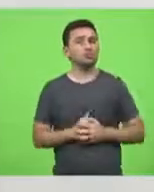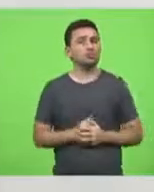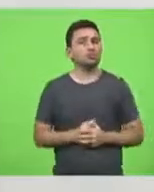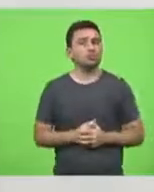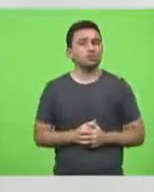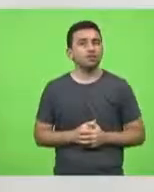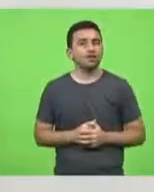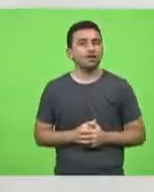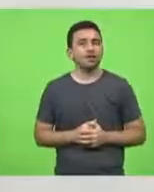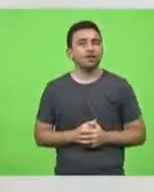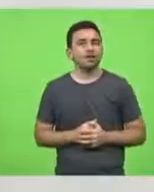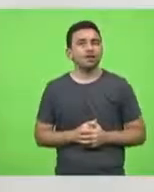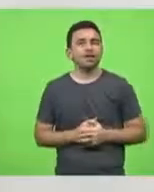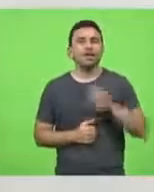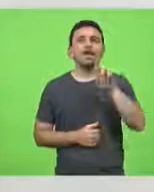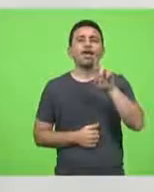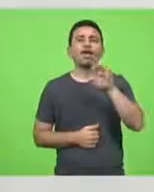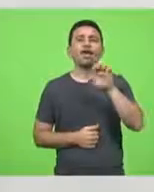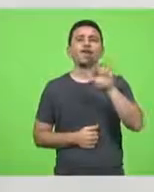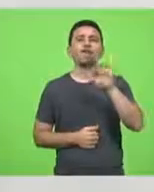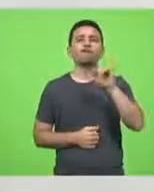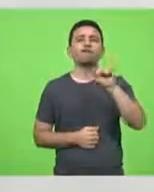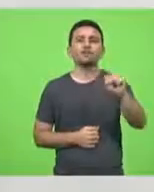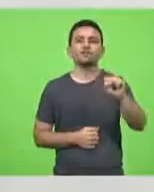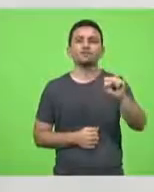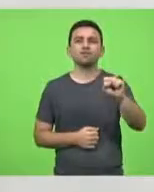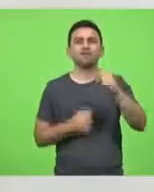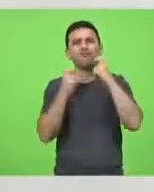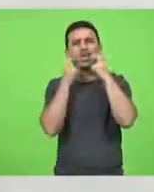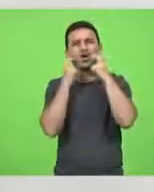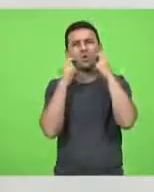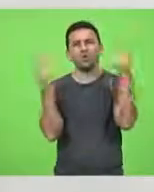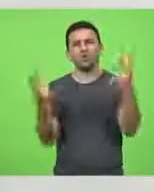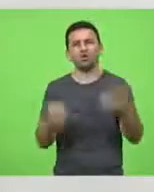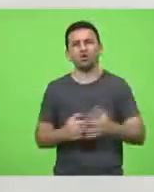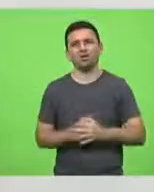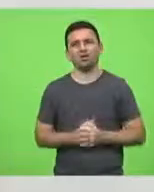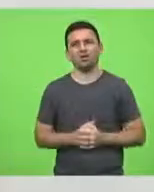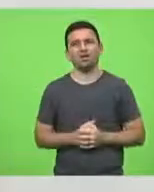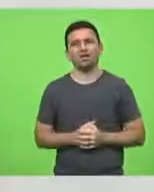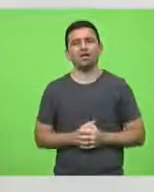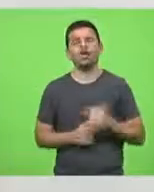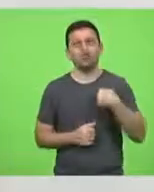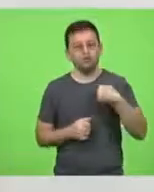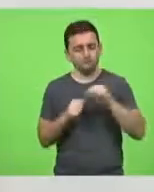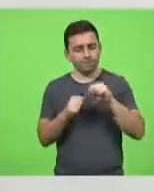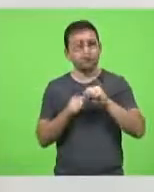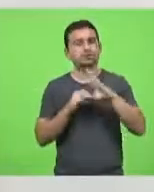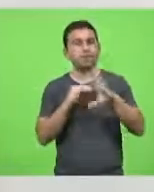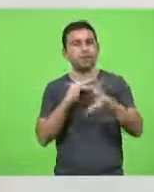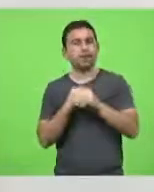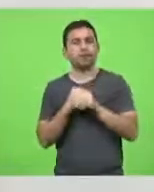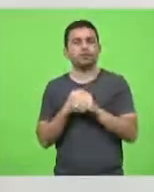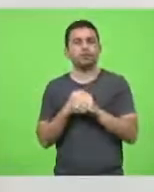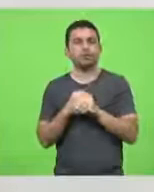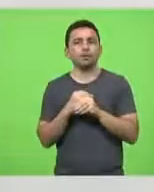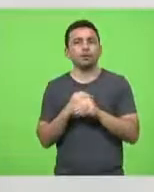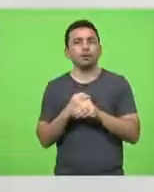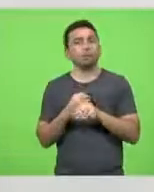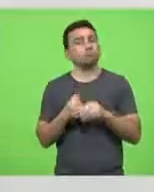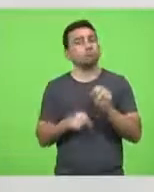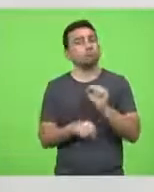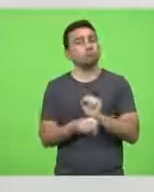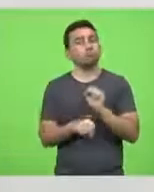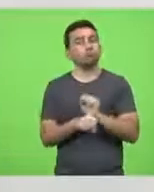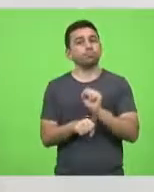As emendas, e o refis que o governo mandou para cá? Uma vergonha de um refis. Eu fiz uma emenda, espero que seja aprovado para